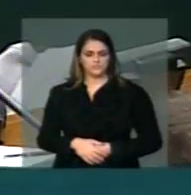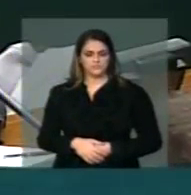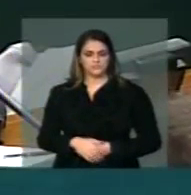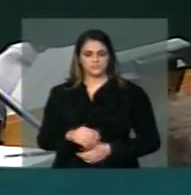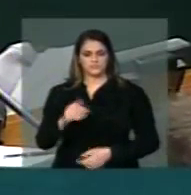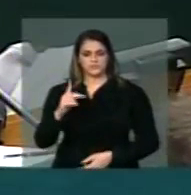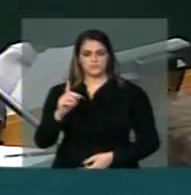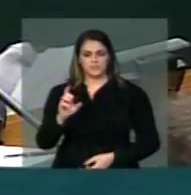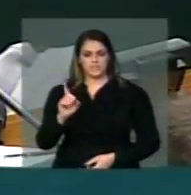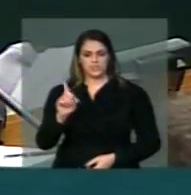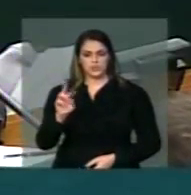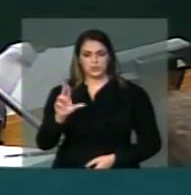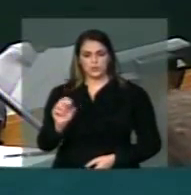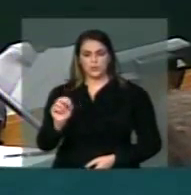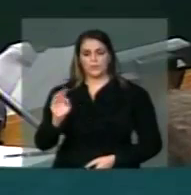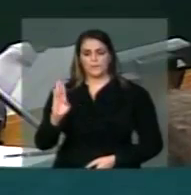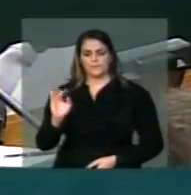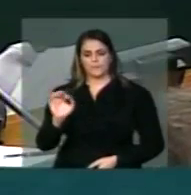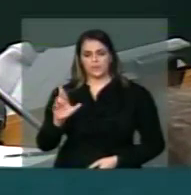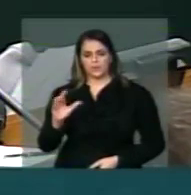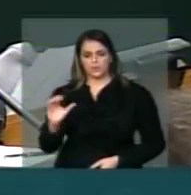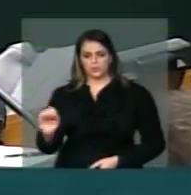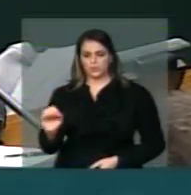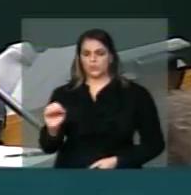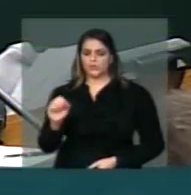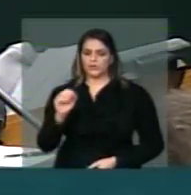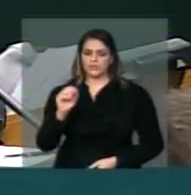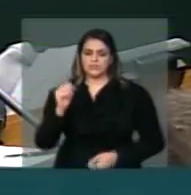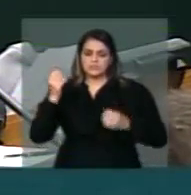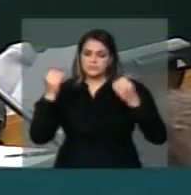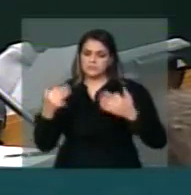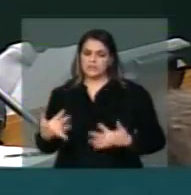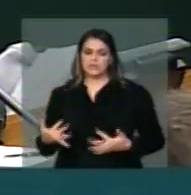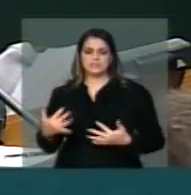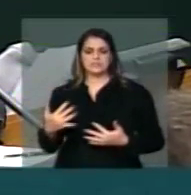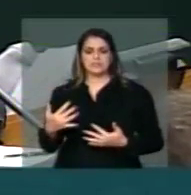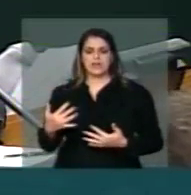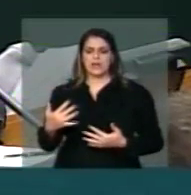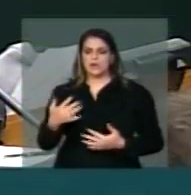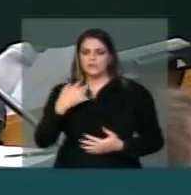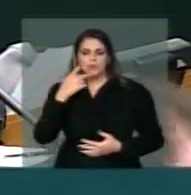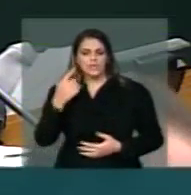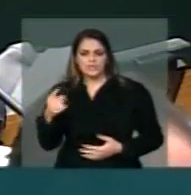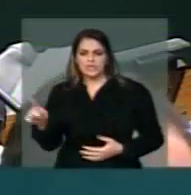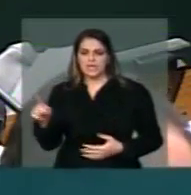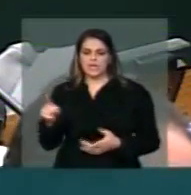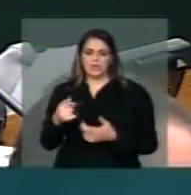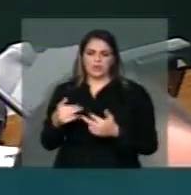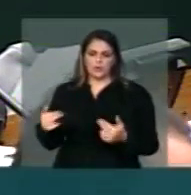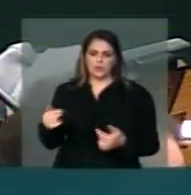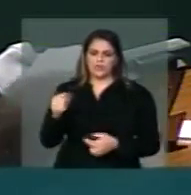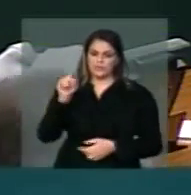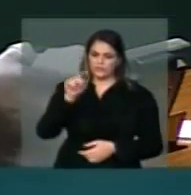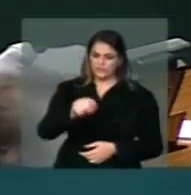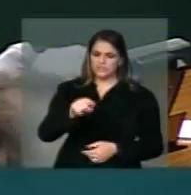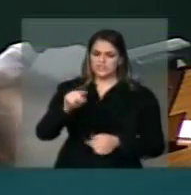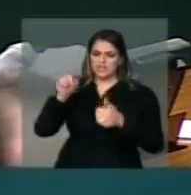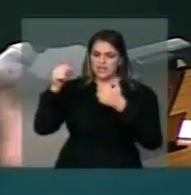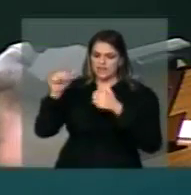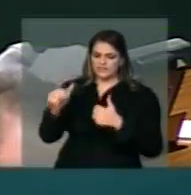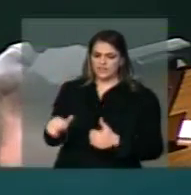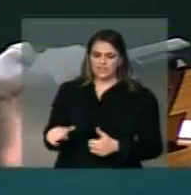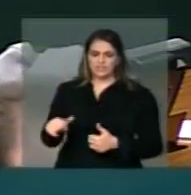Pedro Barros ter chegado nessas três reuniões, ter negado e ter feito explicações verbais, na avaliação do senhor como gerente de segurança